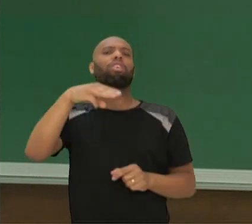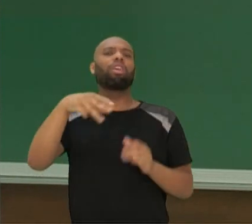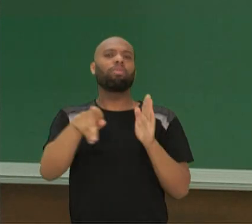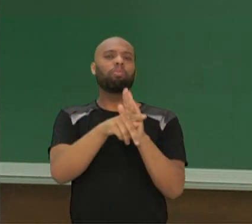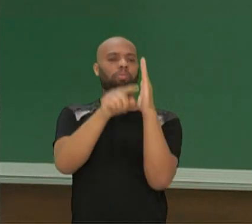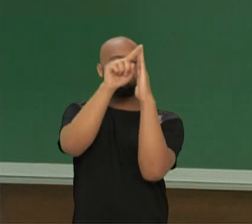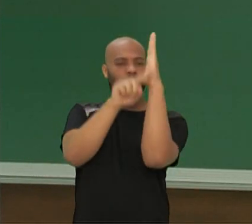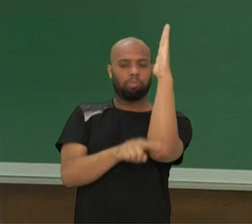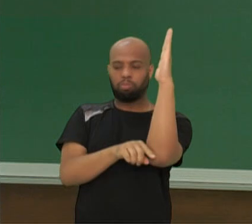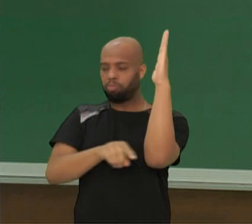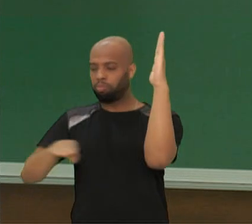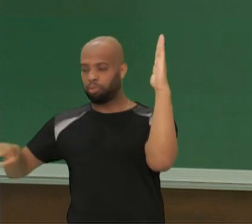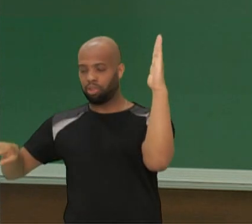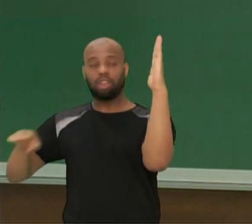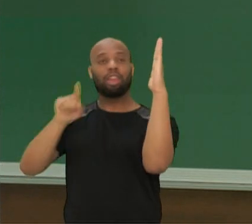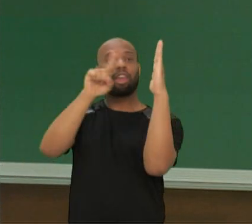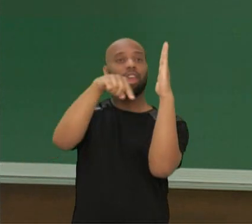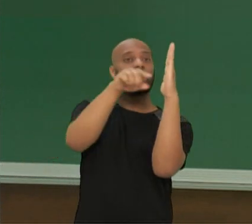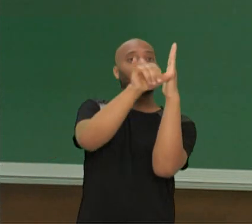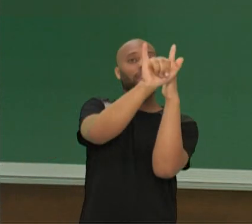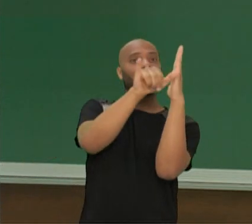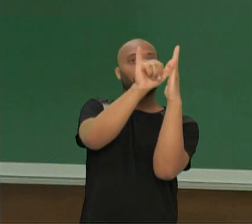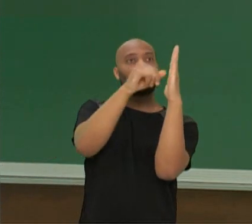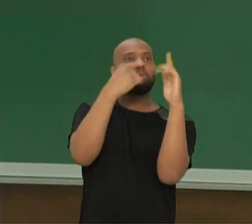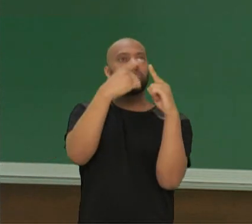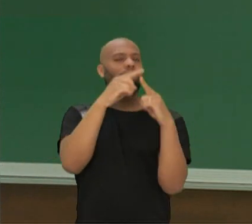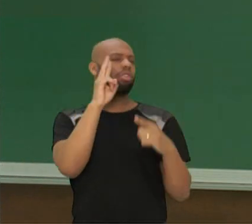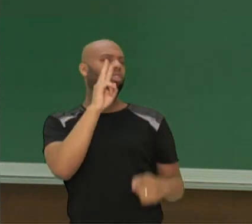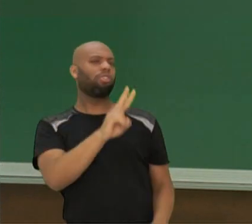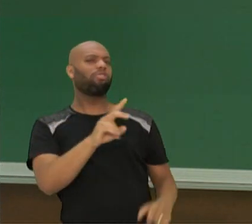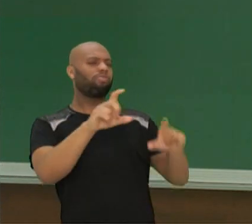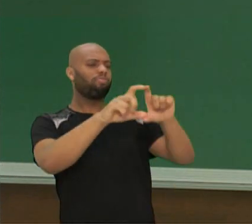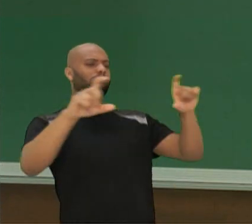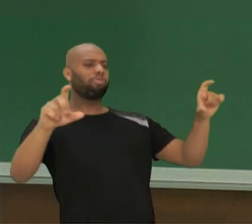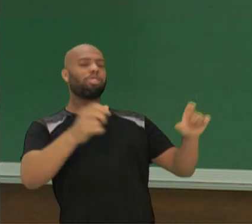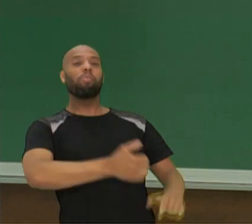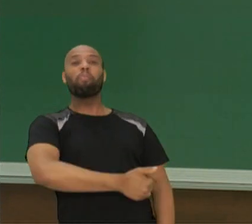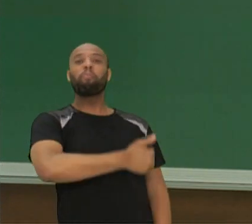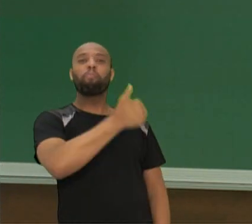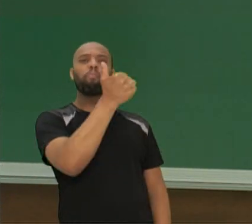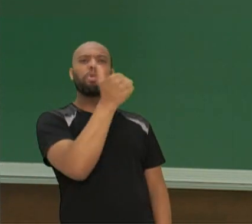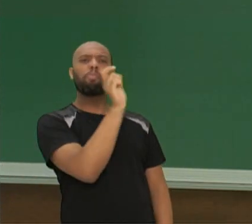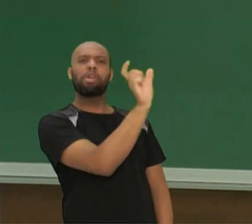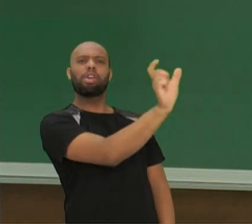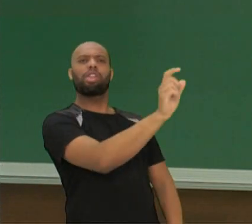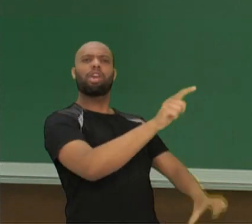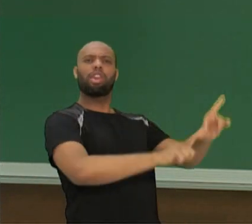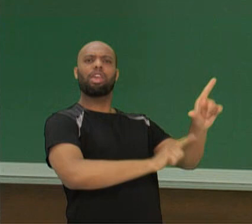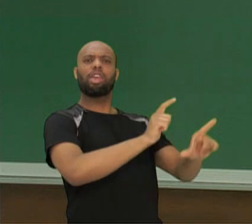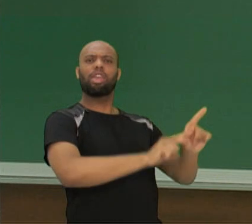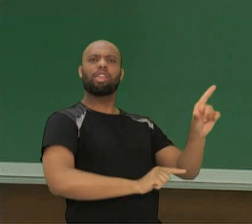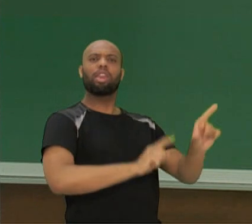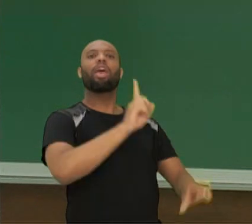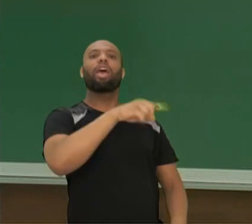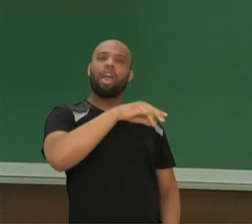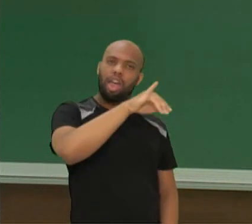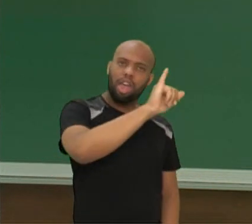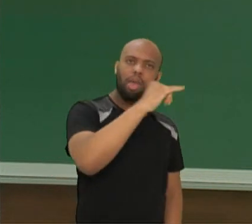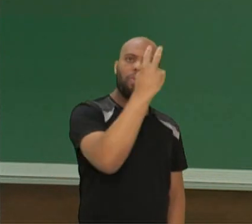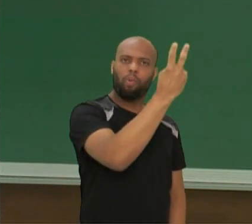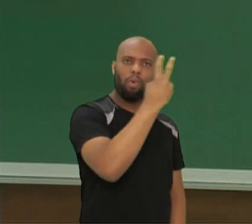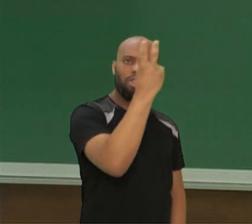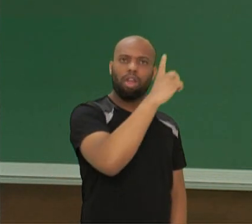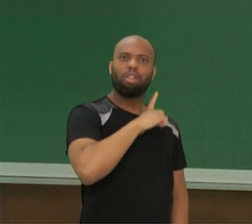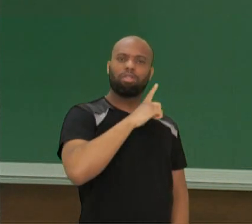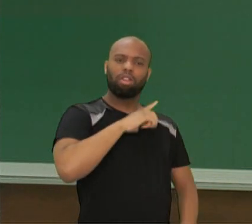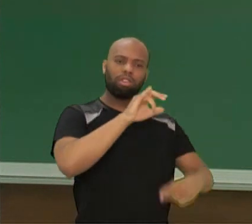Y? Eu tirei essa informação aqui da equação, olhando que o primeiro termo dessa equação tem o y² no